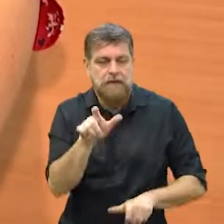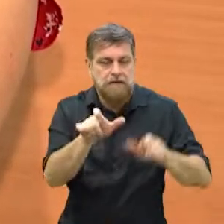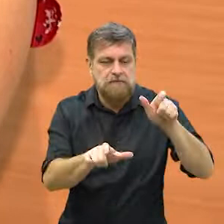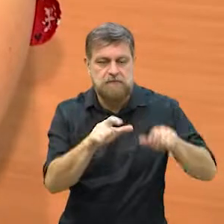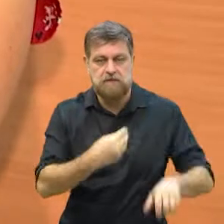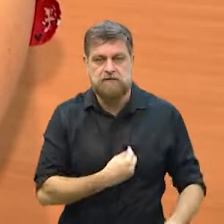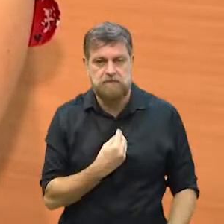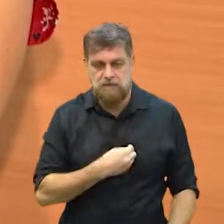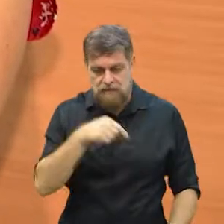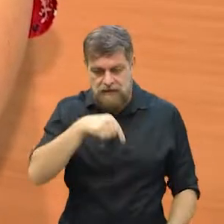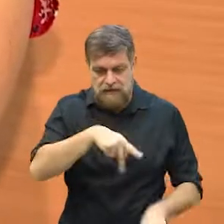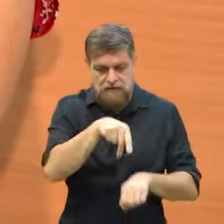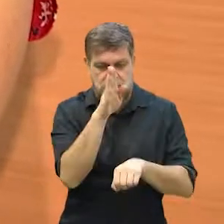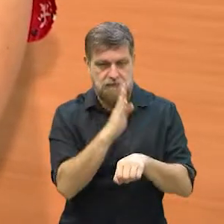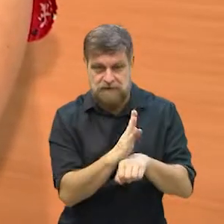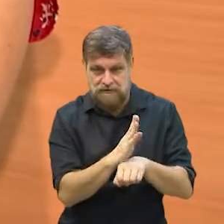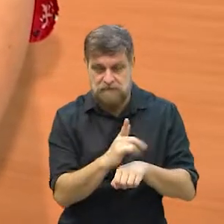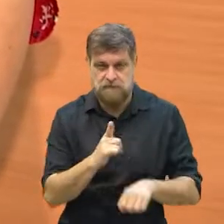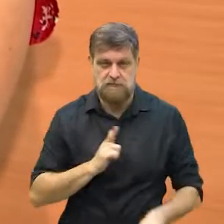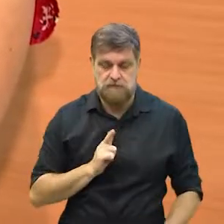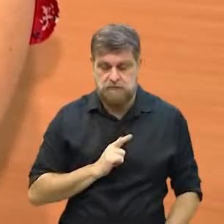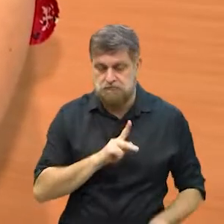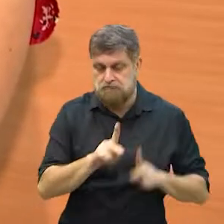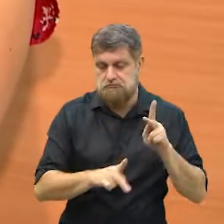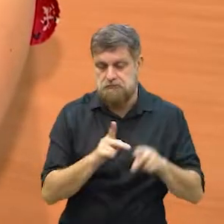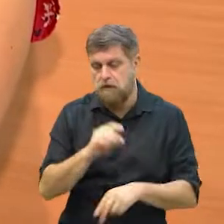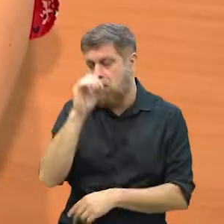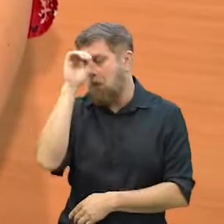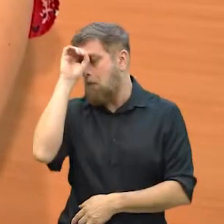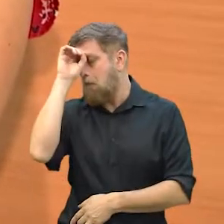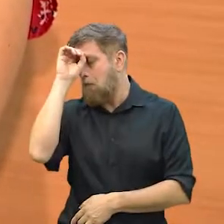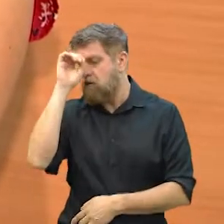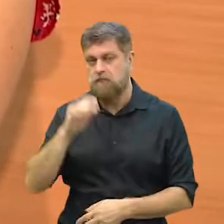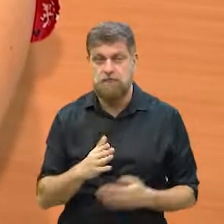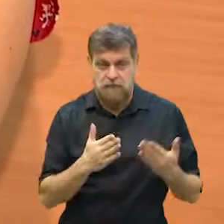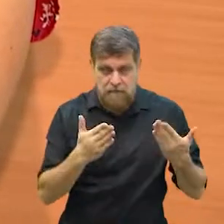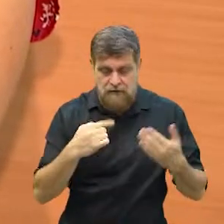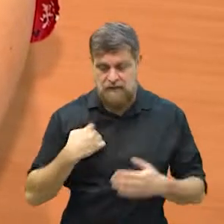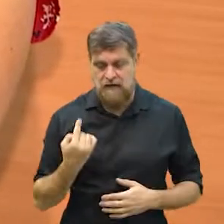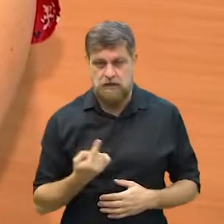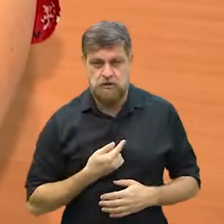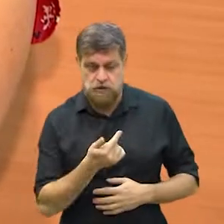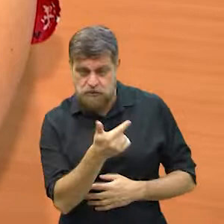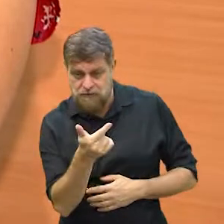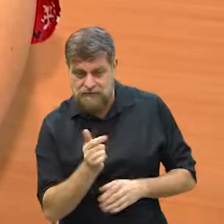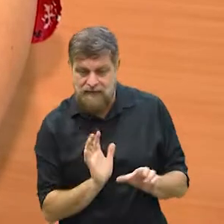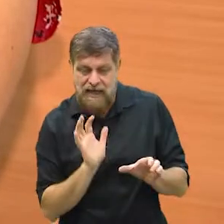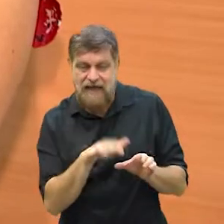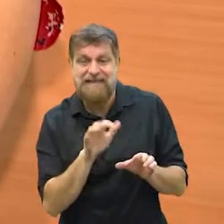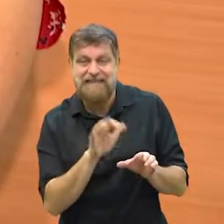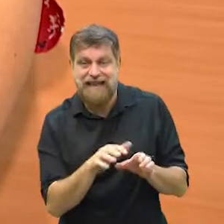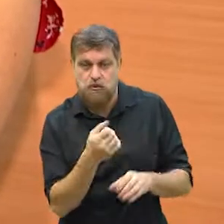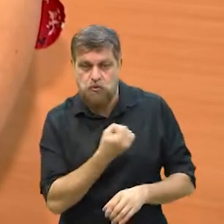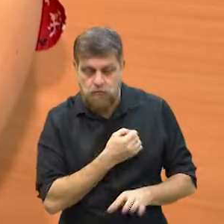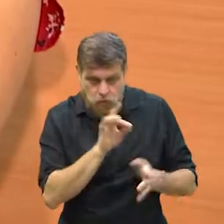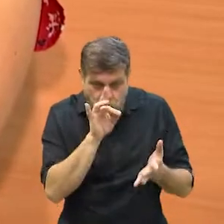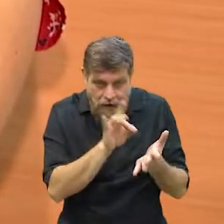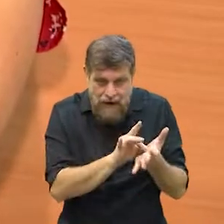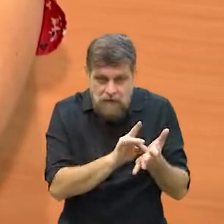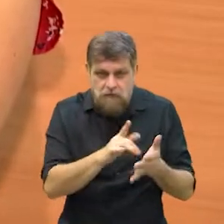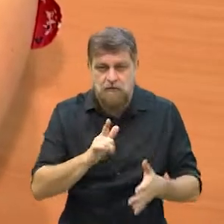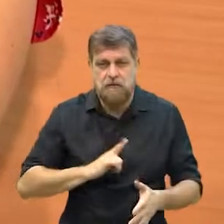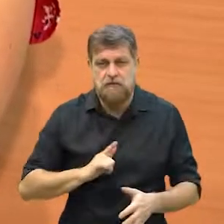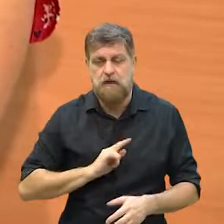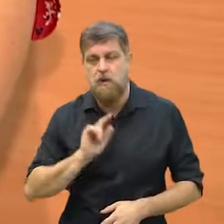apagão de informações do ponto de vista da população, mas isso, né, embora a gente não tenha esses dados quantificados,